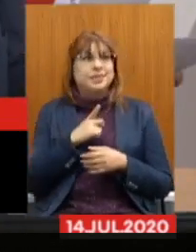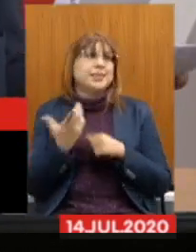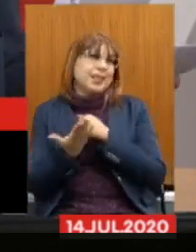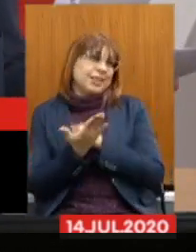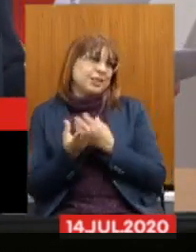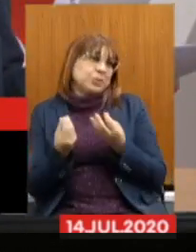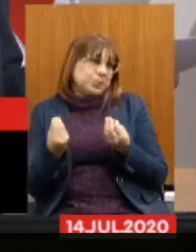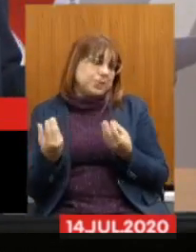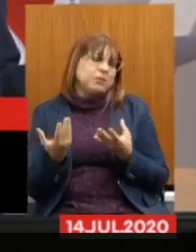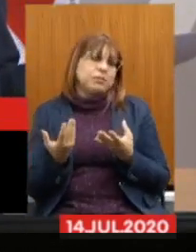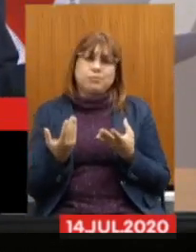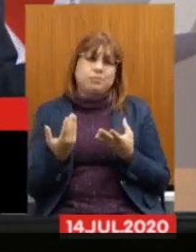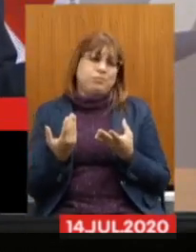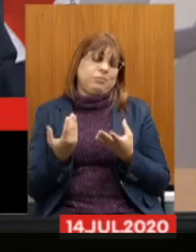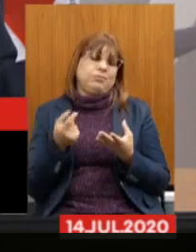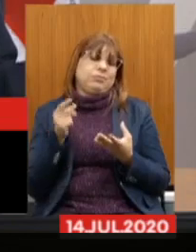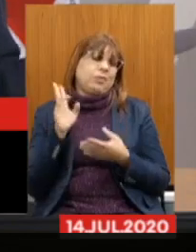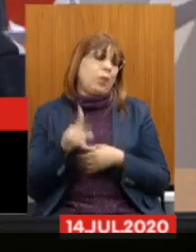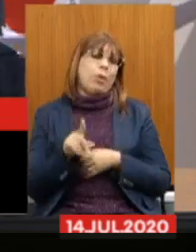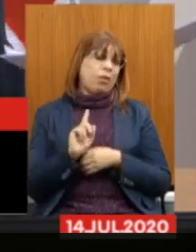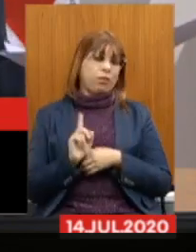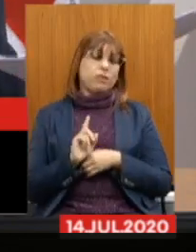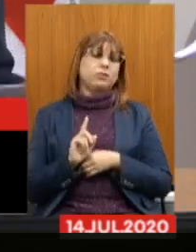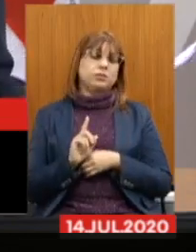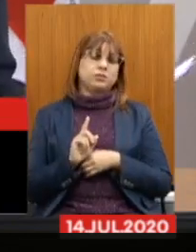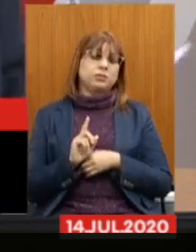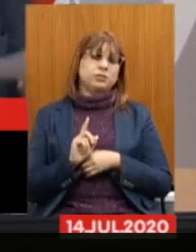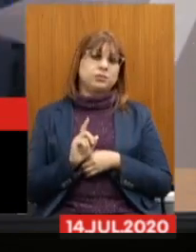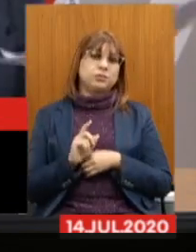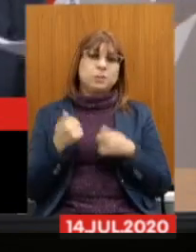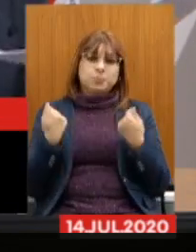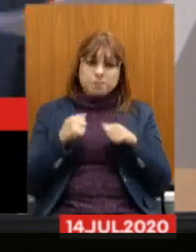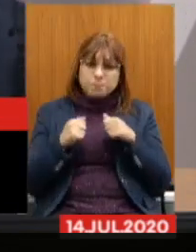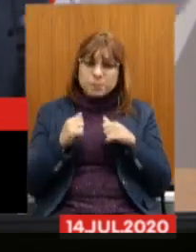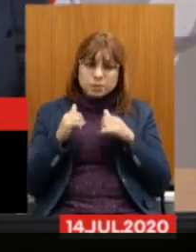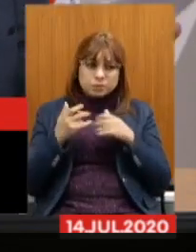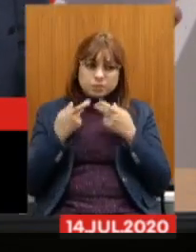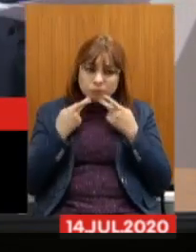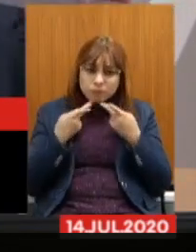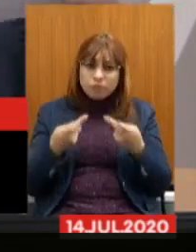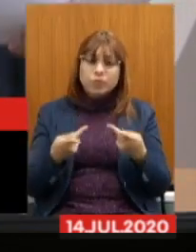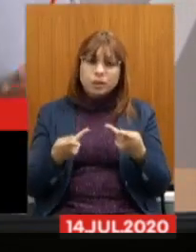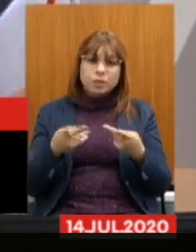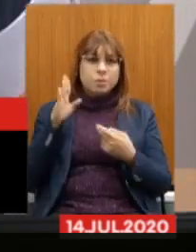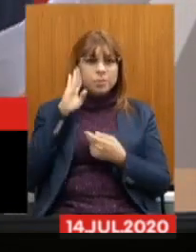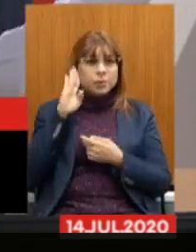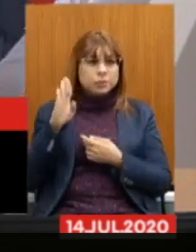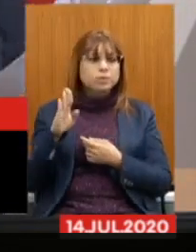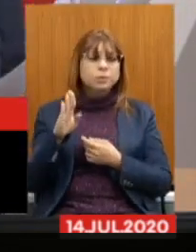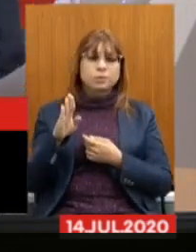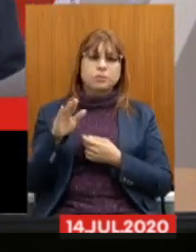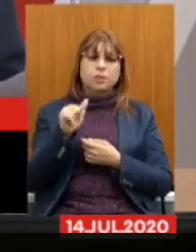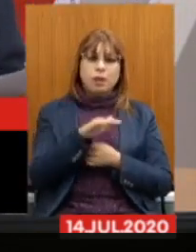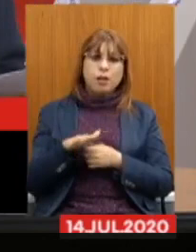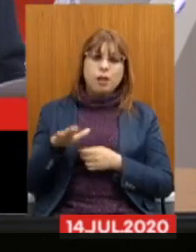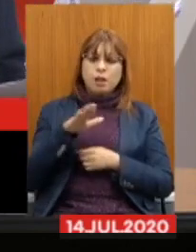Não é bem assim. Alguém precisa vir a público, sobretudo da área civil,